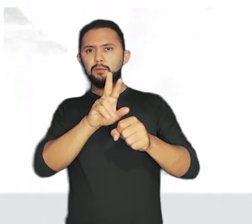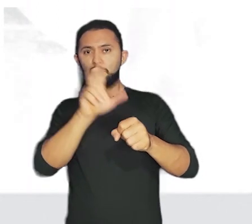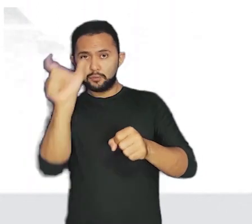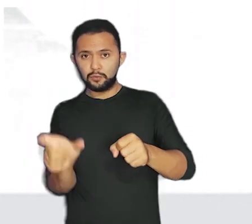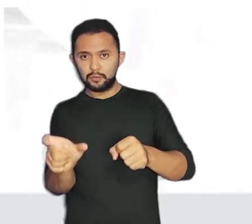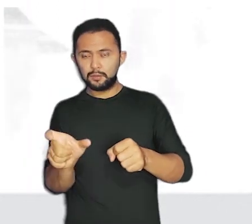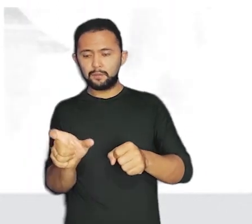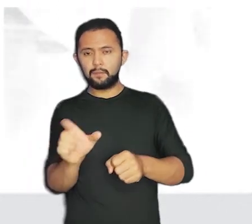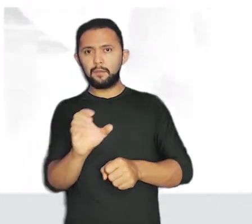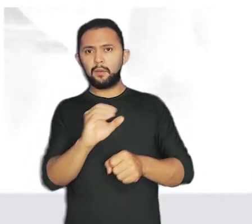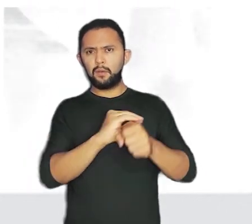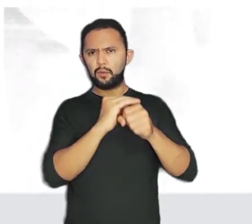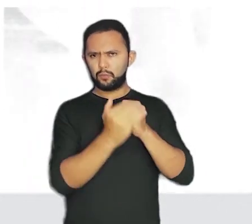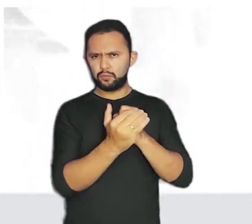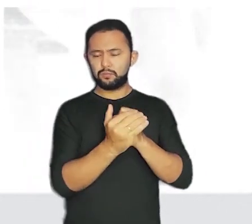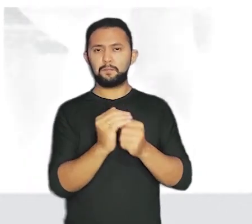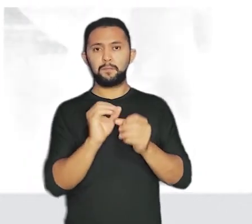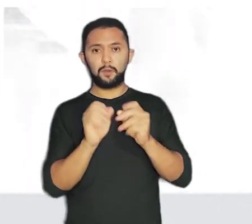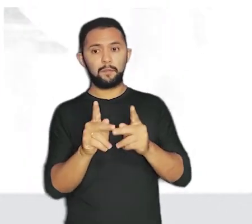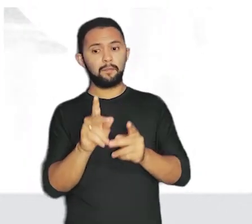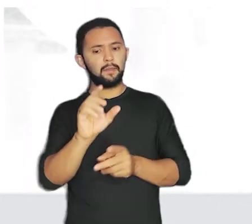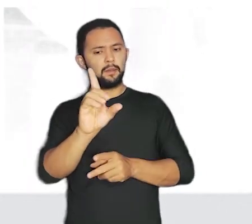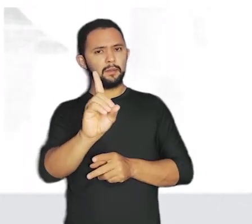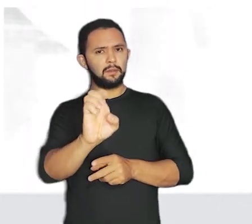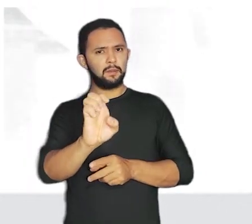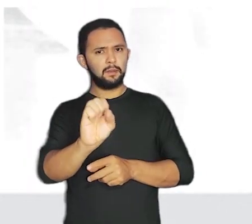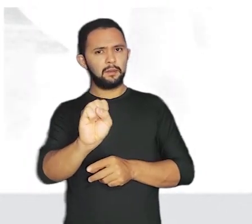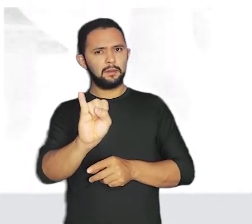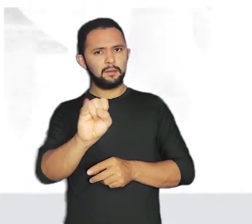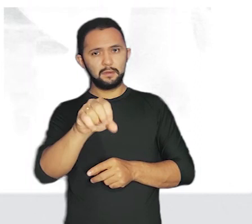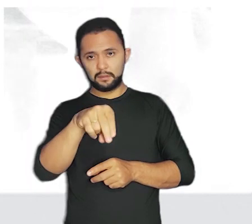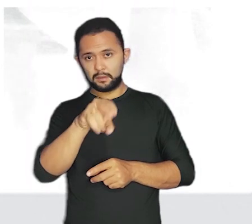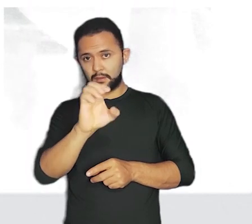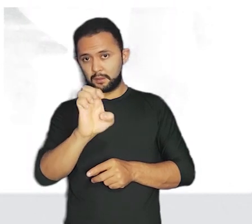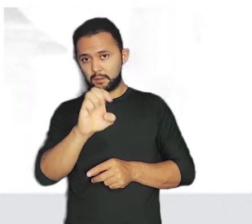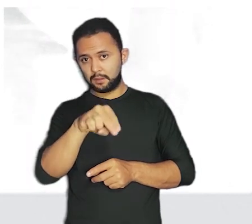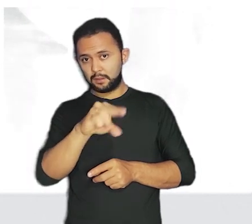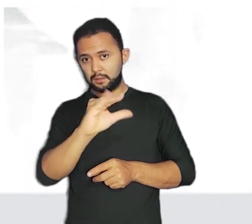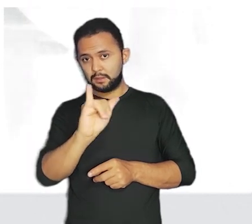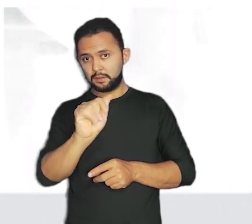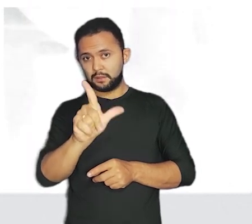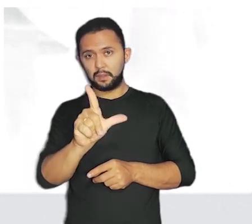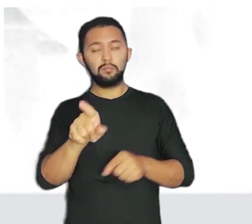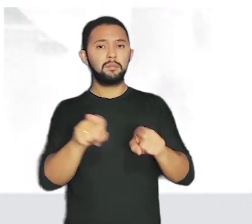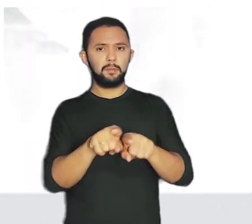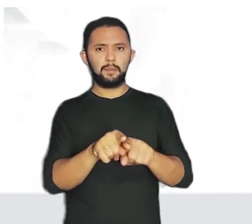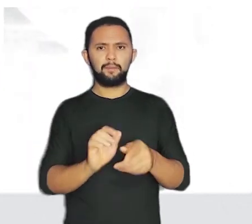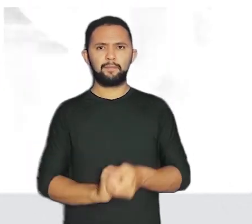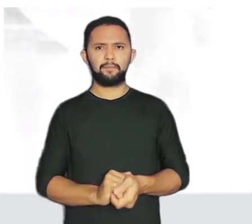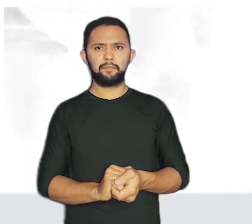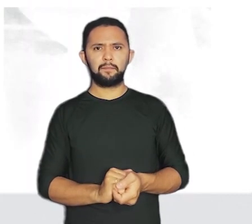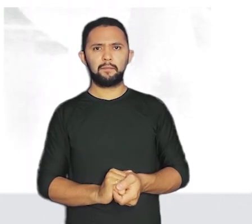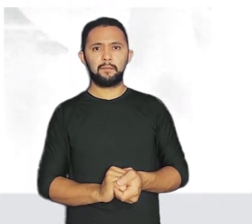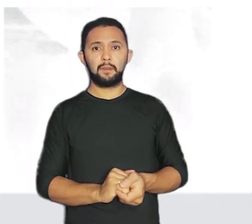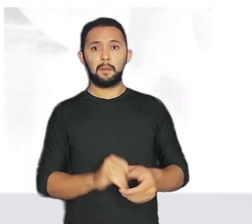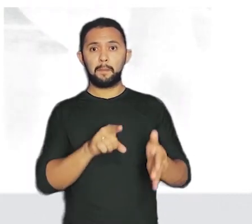por exemplo, ele trouxe o nome desinencial, não oculto, tá bom? Então aí o sujeito ele é desinencial. Vamos aí para a